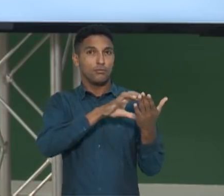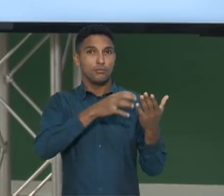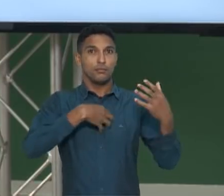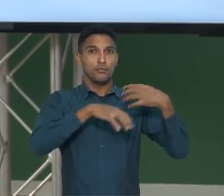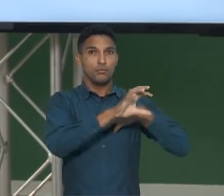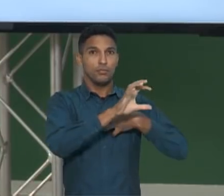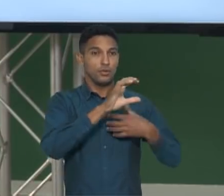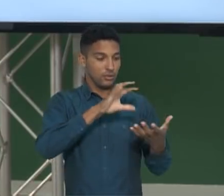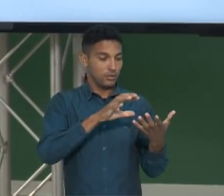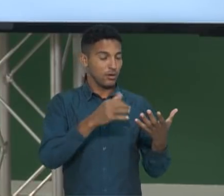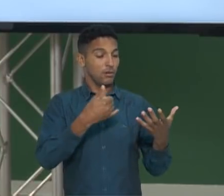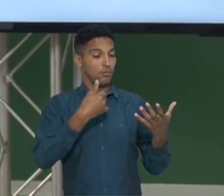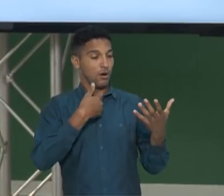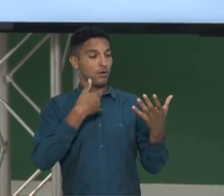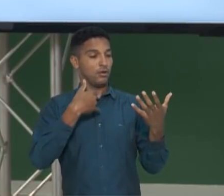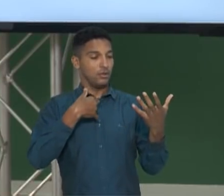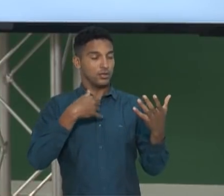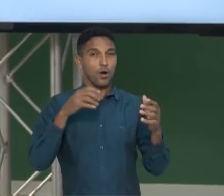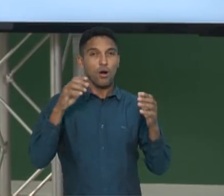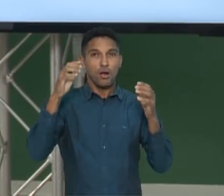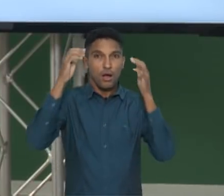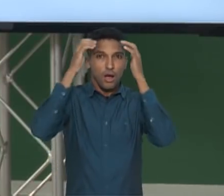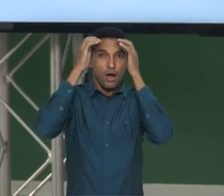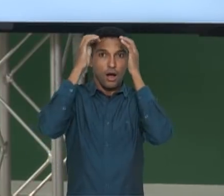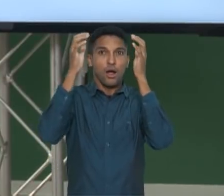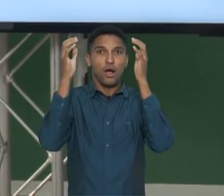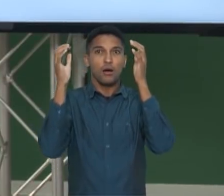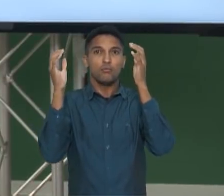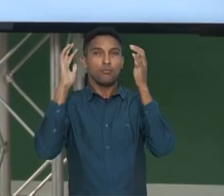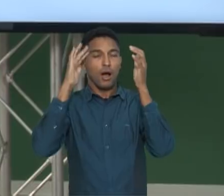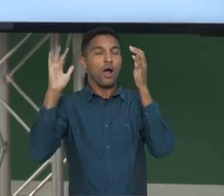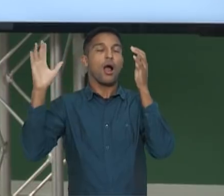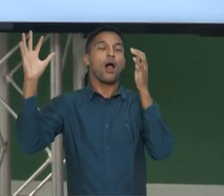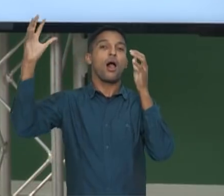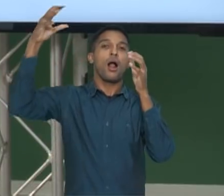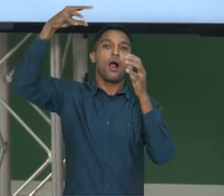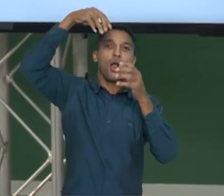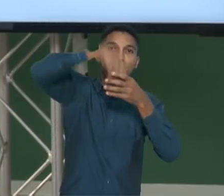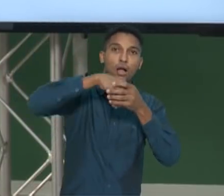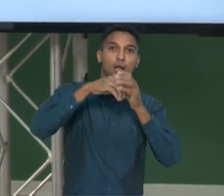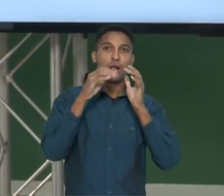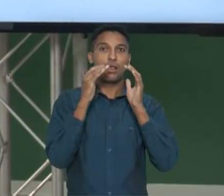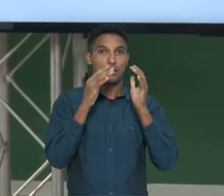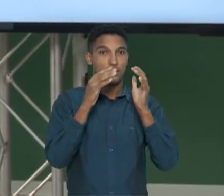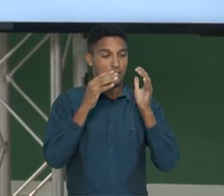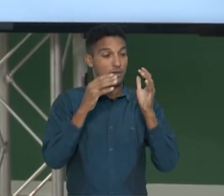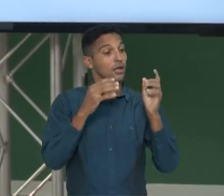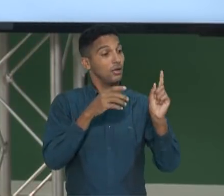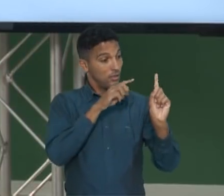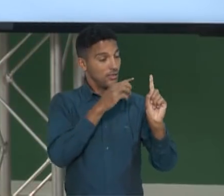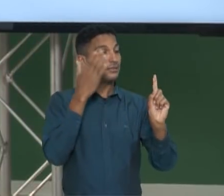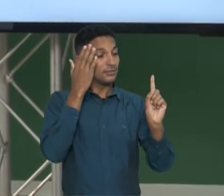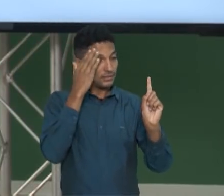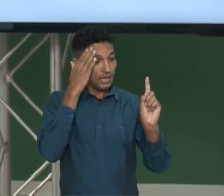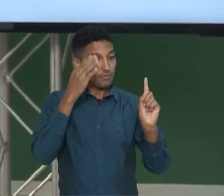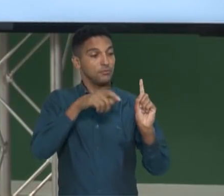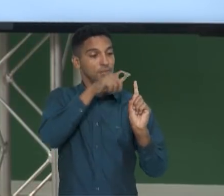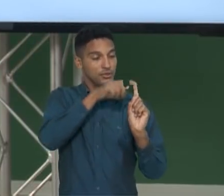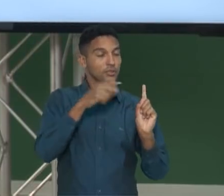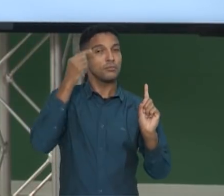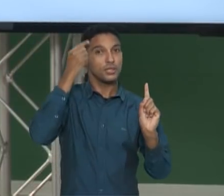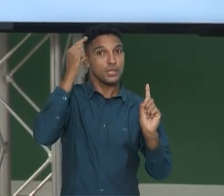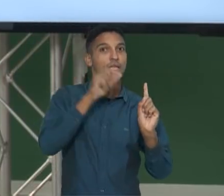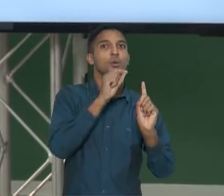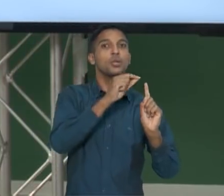leitor. Só ele tem acesso, por isso que ele é onisciente. Ele que sabe o que o personagem está pensando, né? Quais são os devaneios